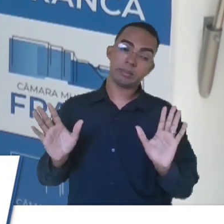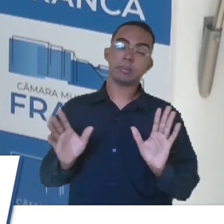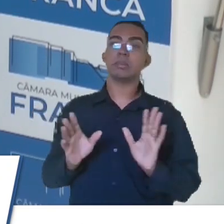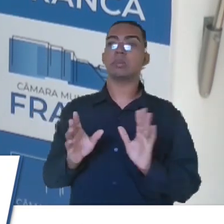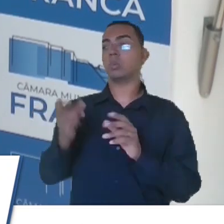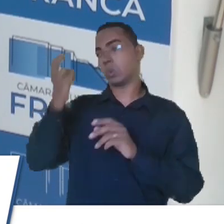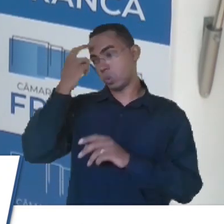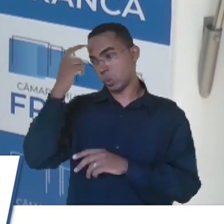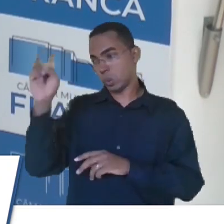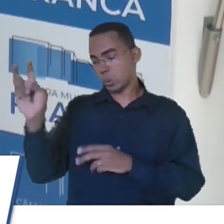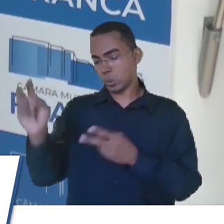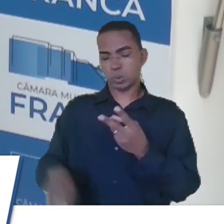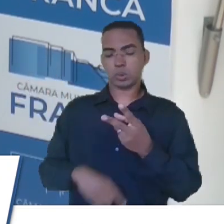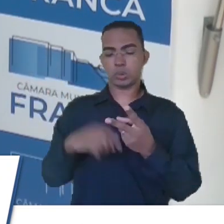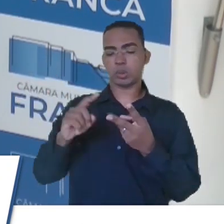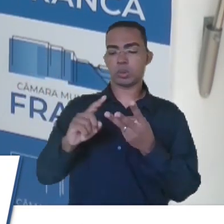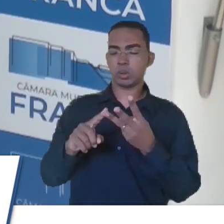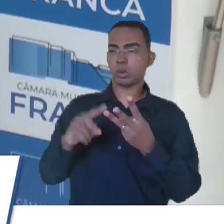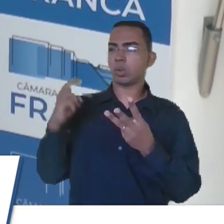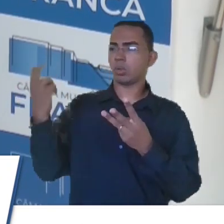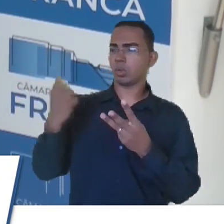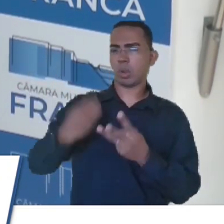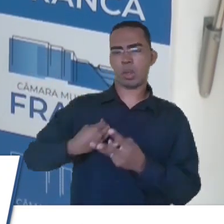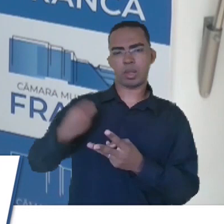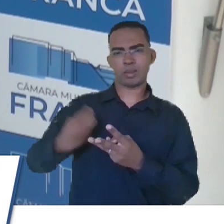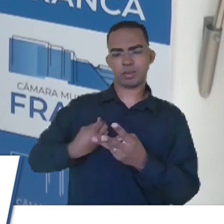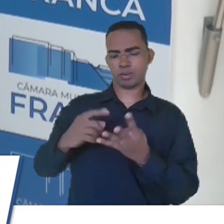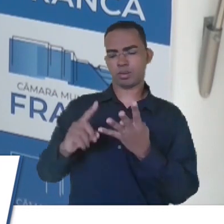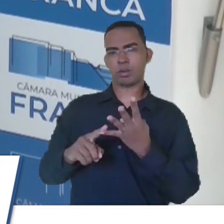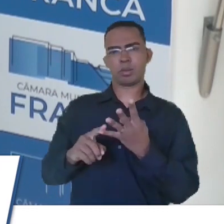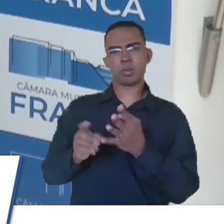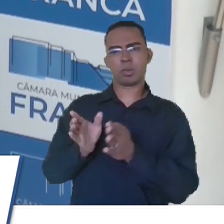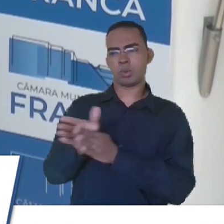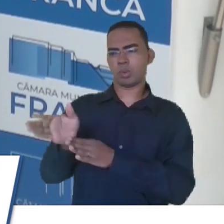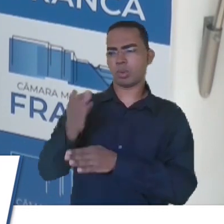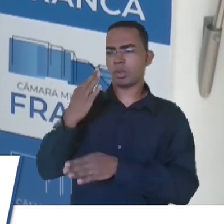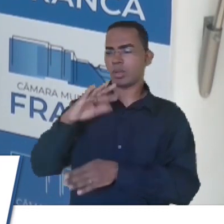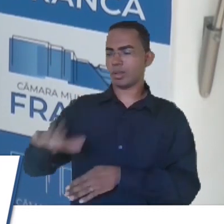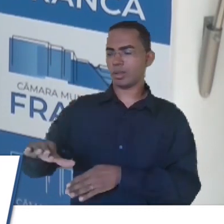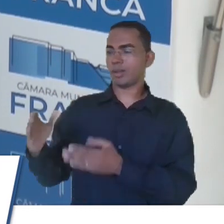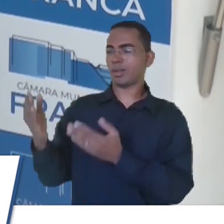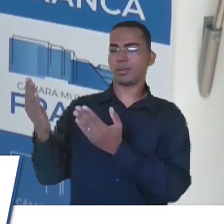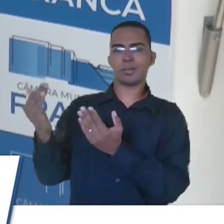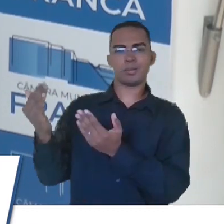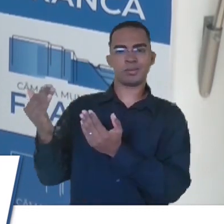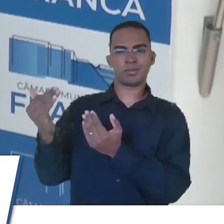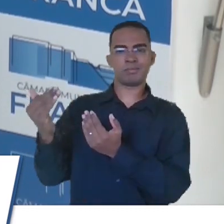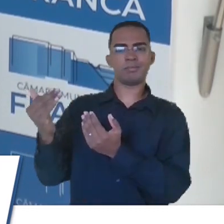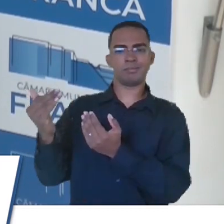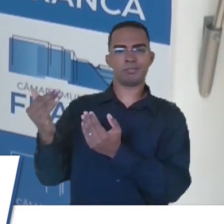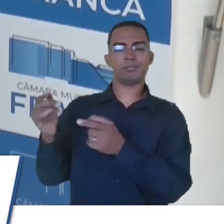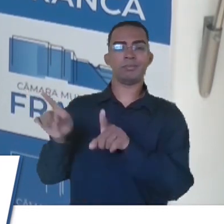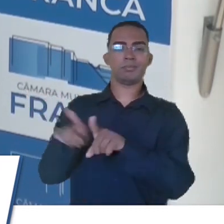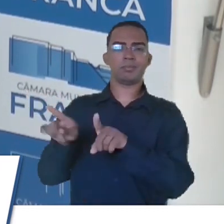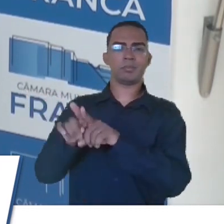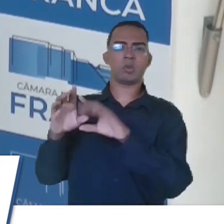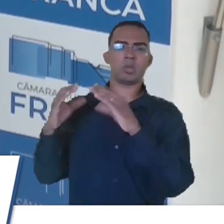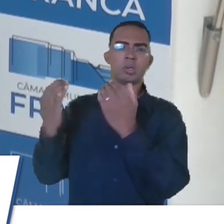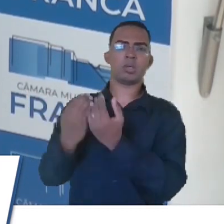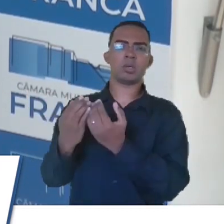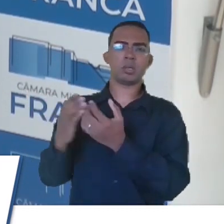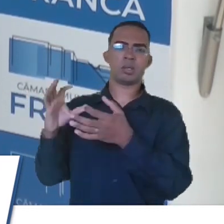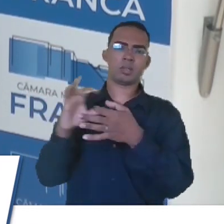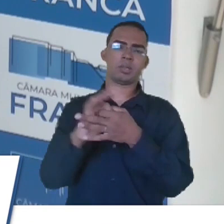Culturais, valorização da vida, dirigidas a crianças e adolescentes e a comunidade ligada